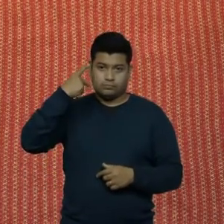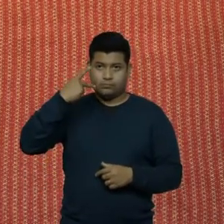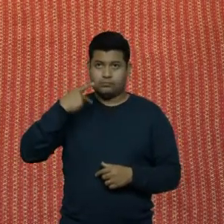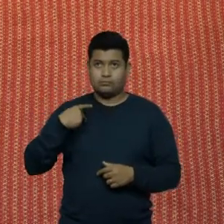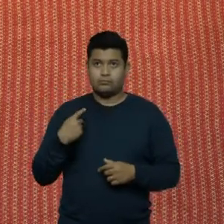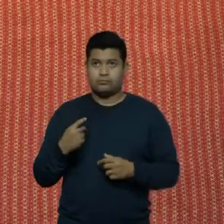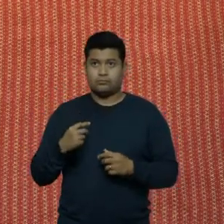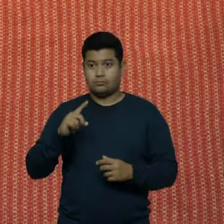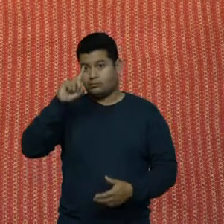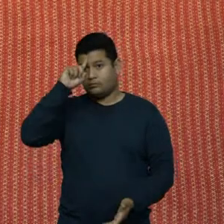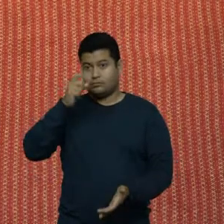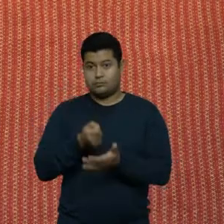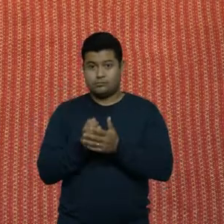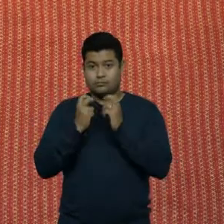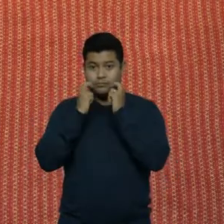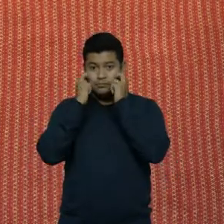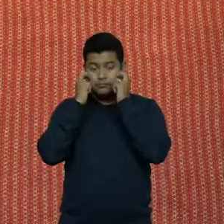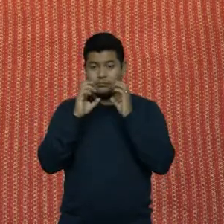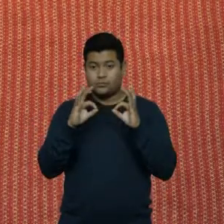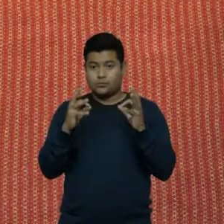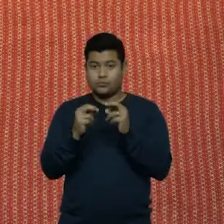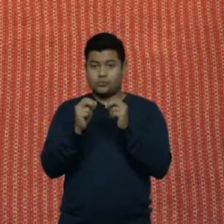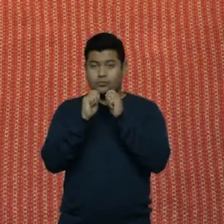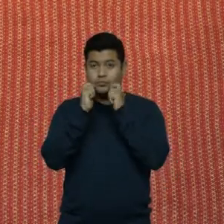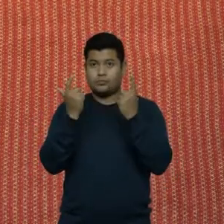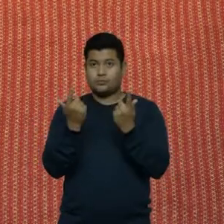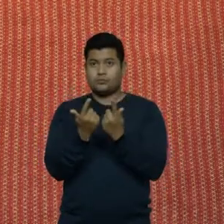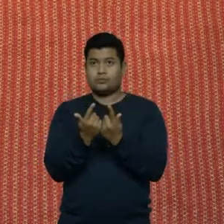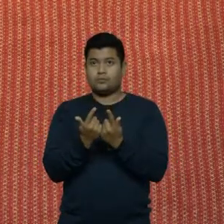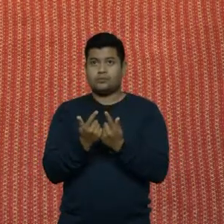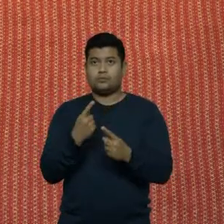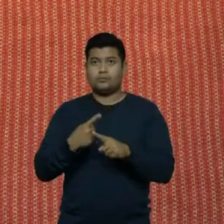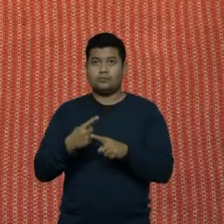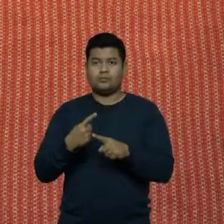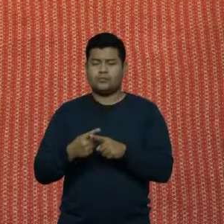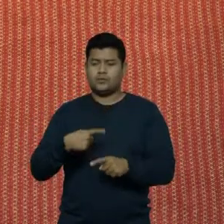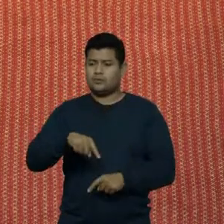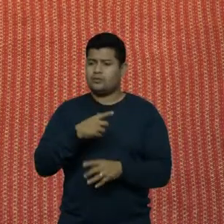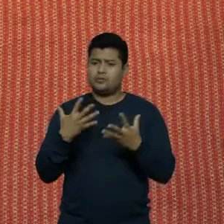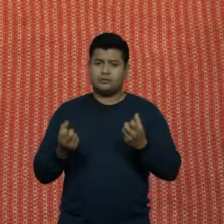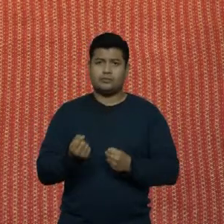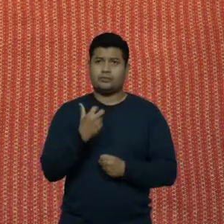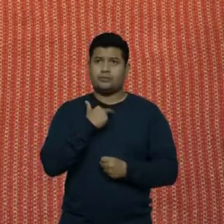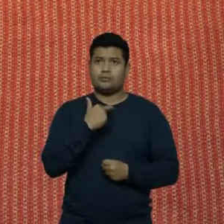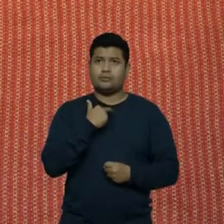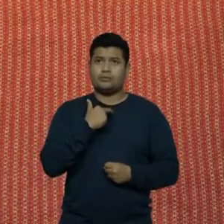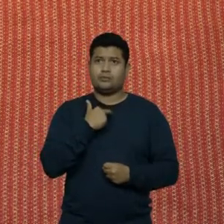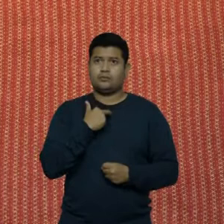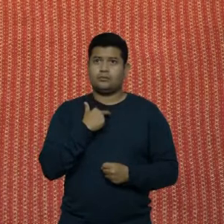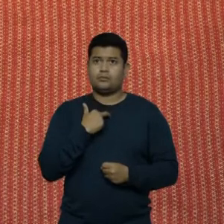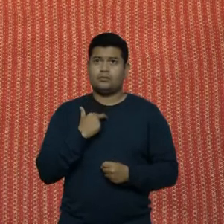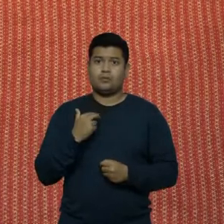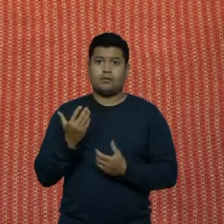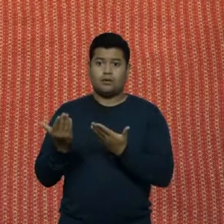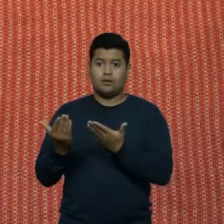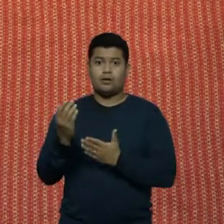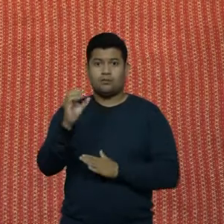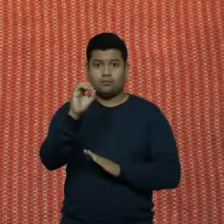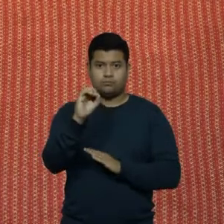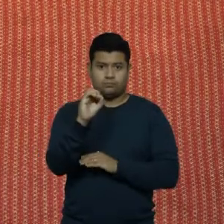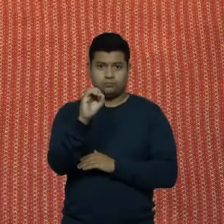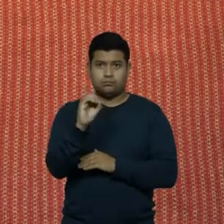envergonhou toda toda casa porque é inaceitável que uma pizza eu